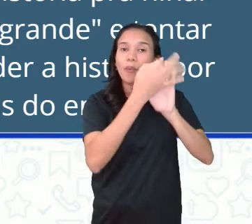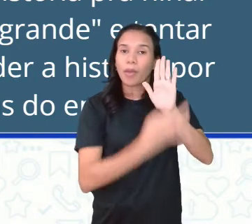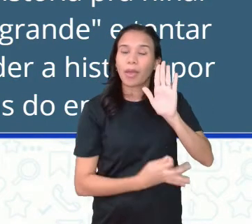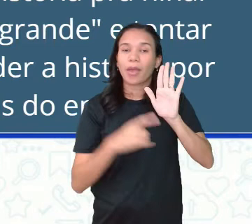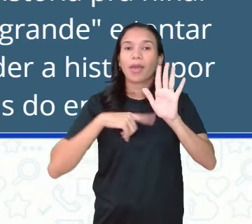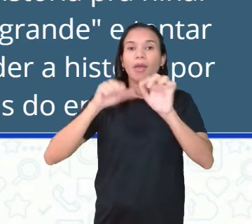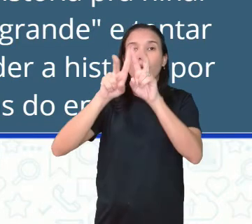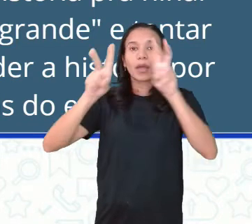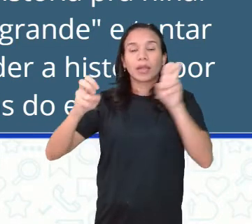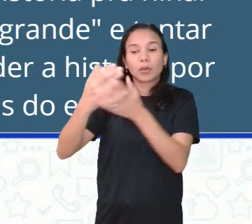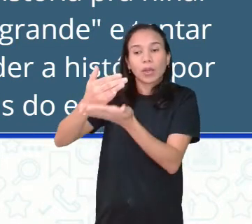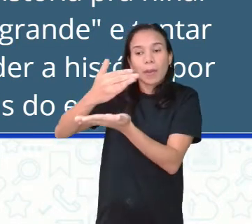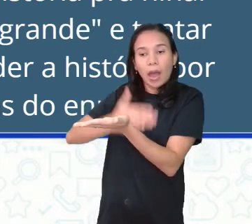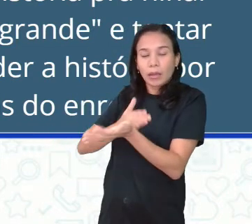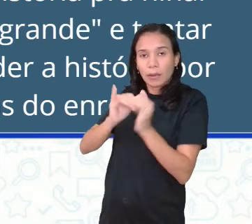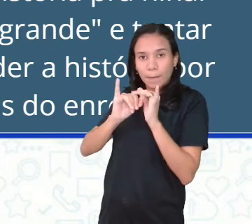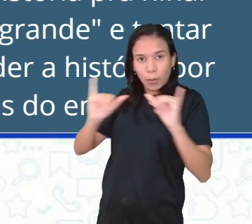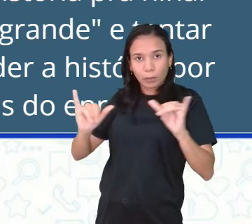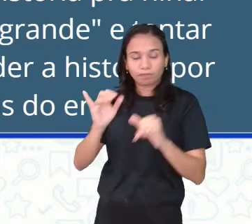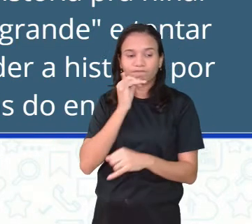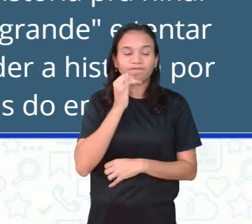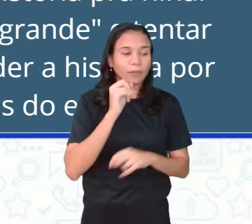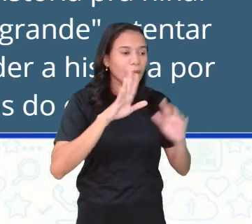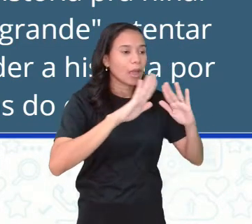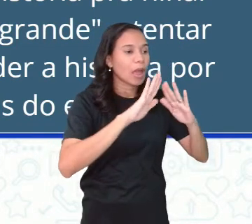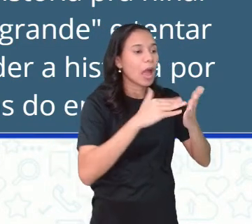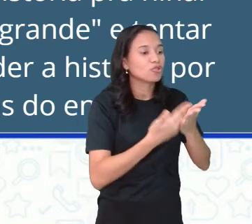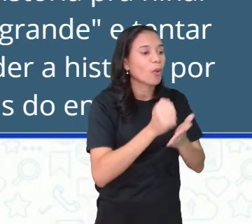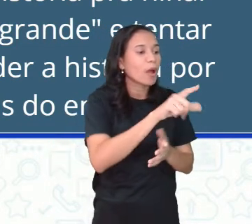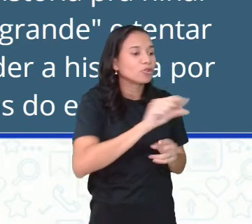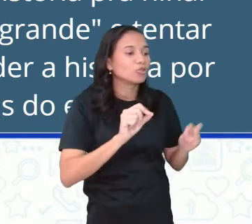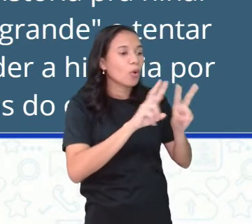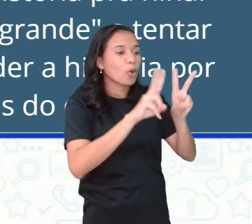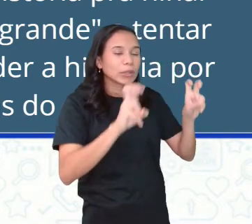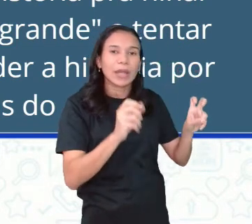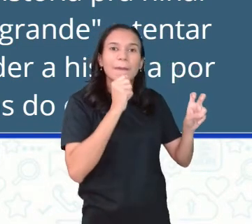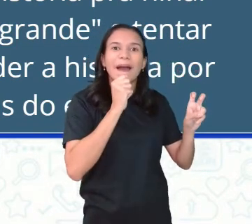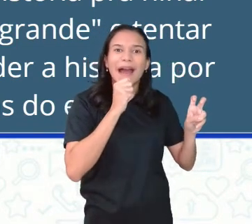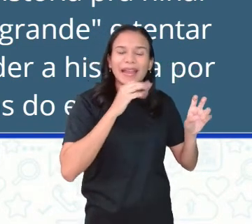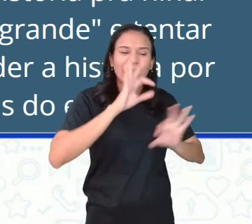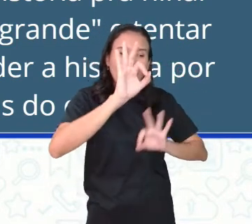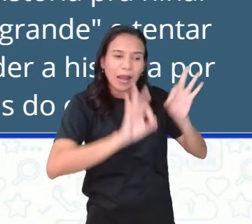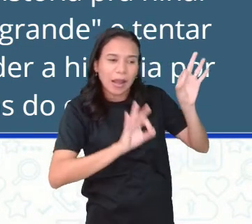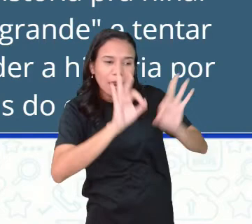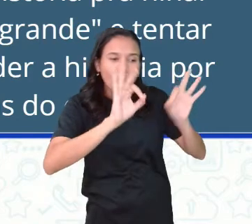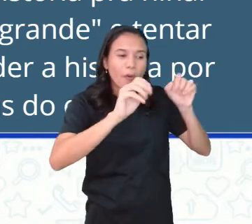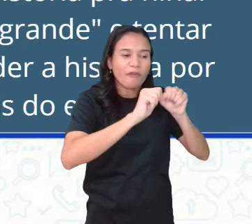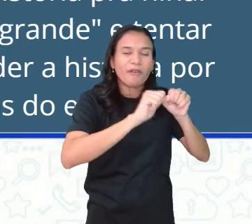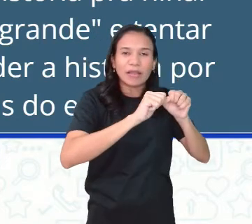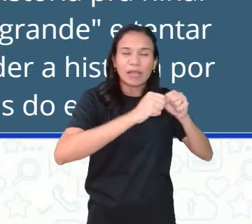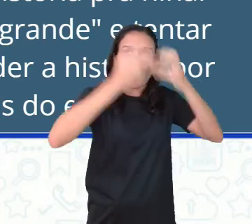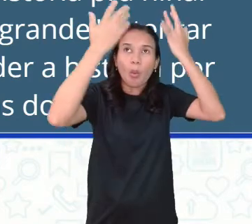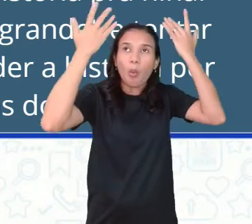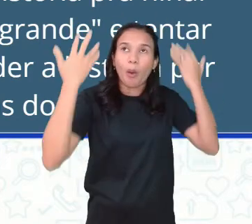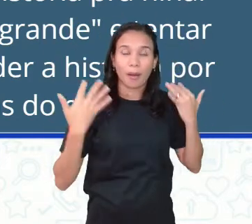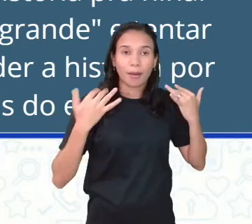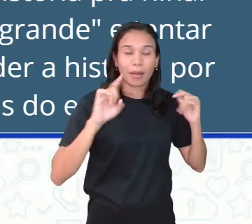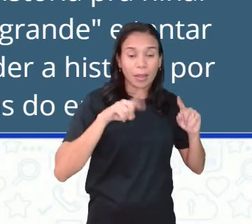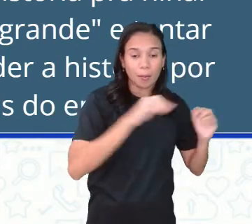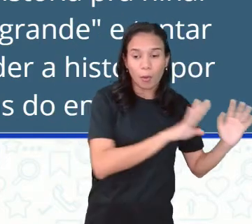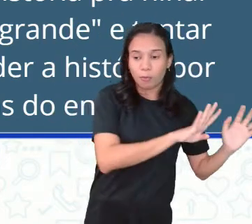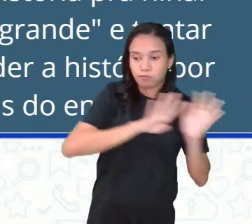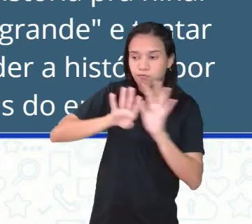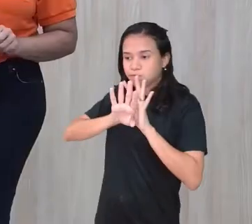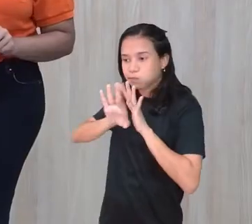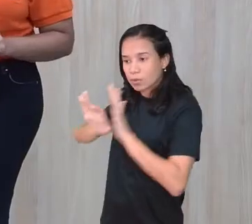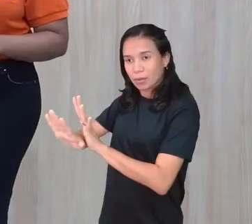tema predeterminado, então a escola escolhe esse tema ainda no barracão, ainda constituindo as fantasias e depois leva para a avenida.